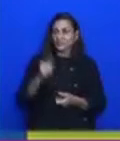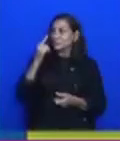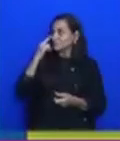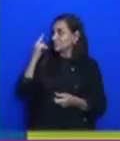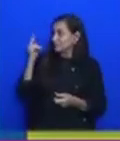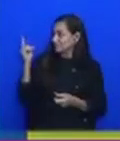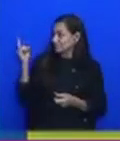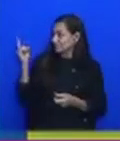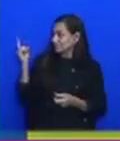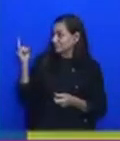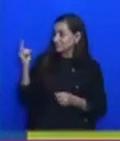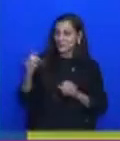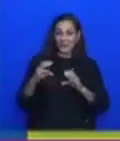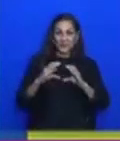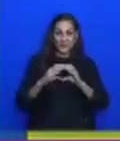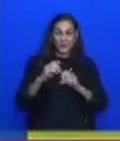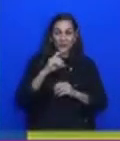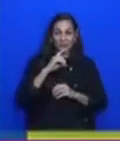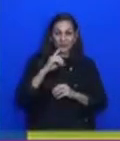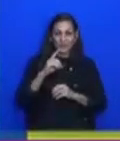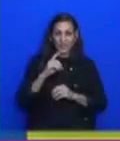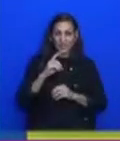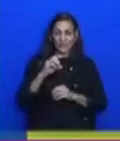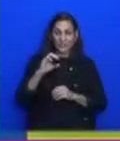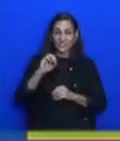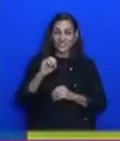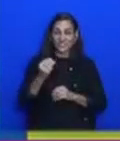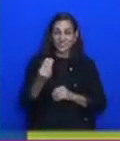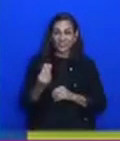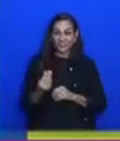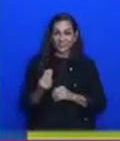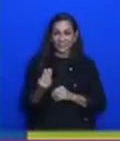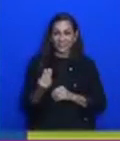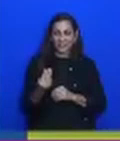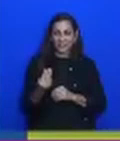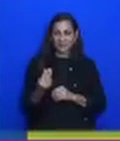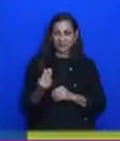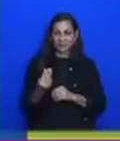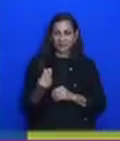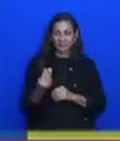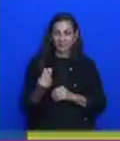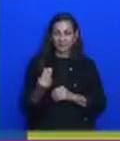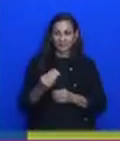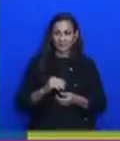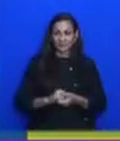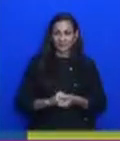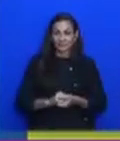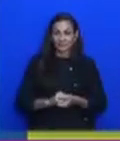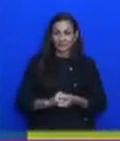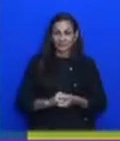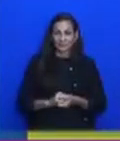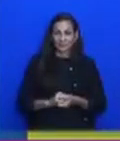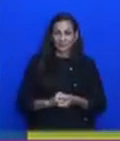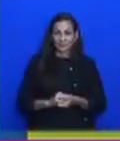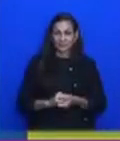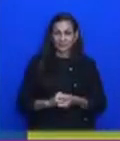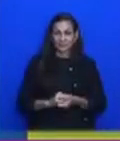está chegando. Bola verde, 03. Verde, 03.